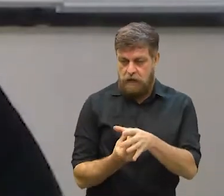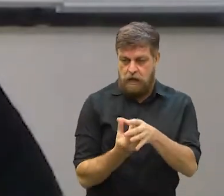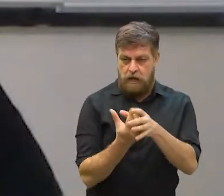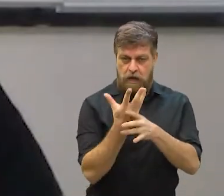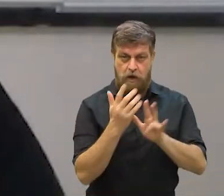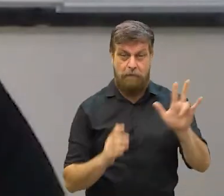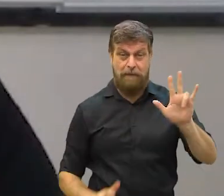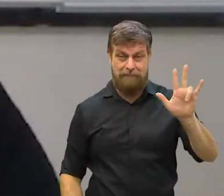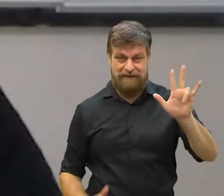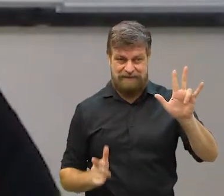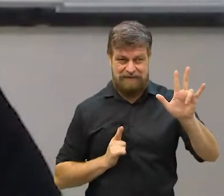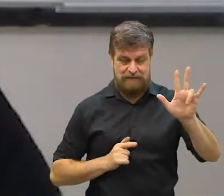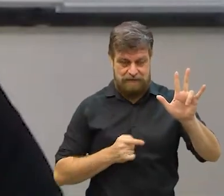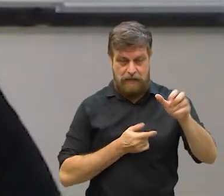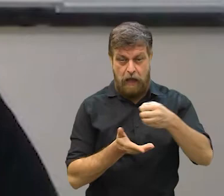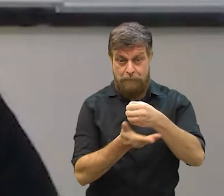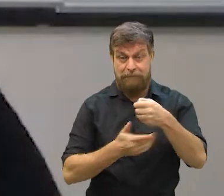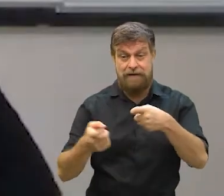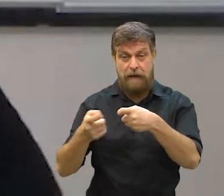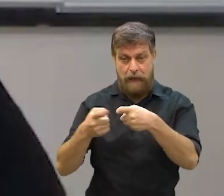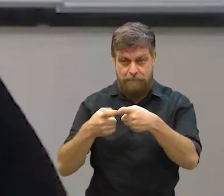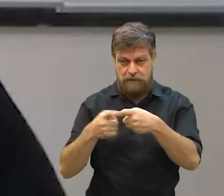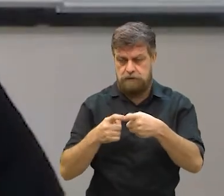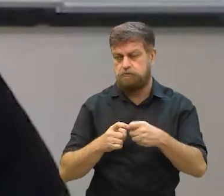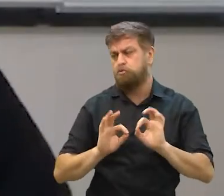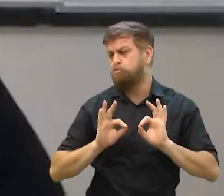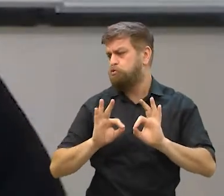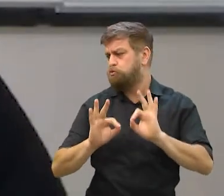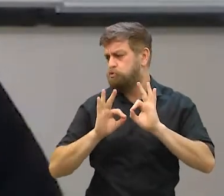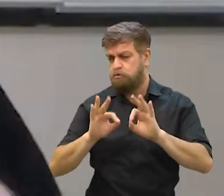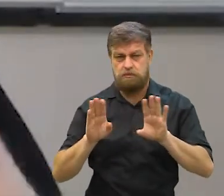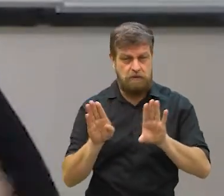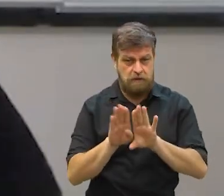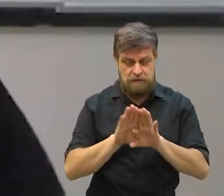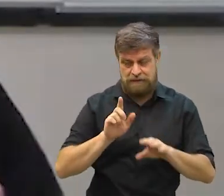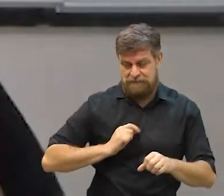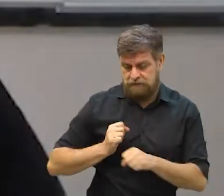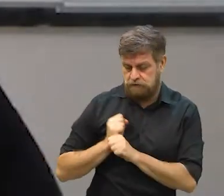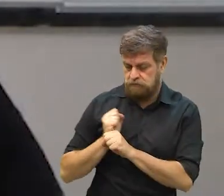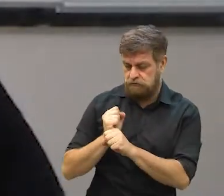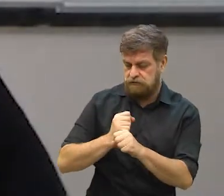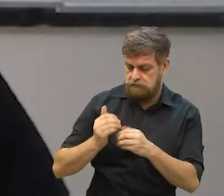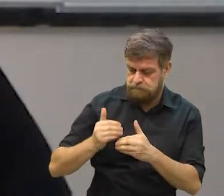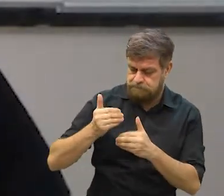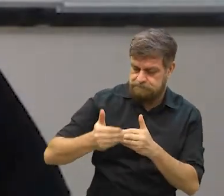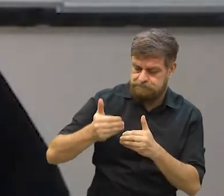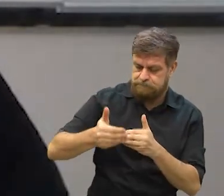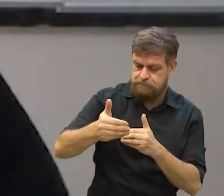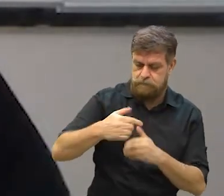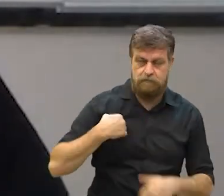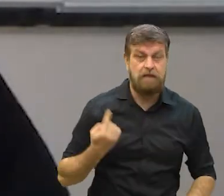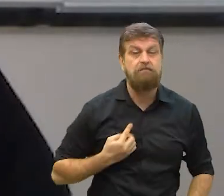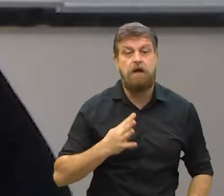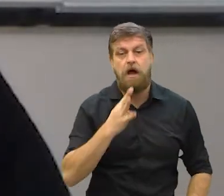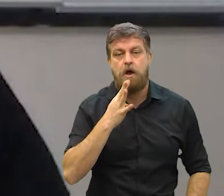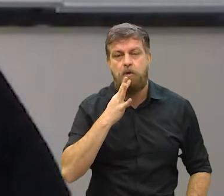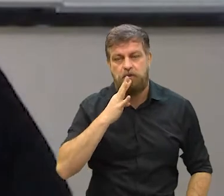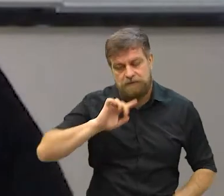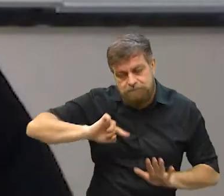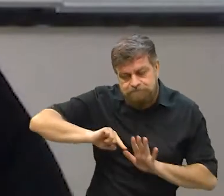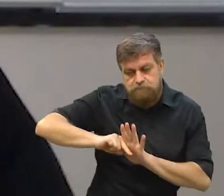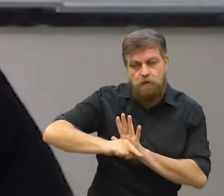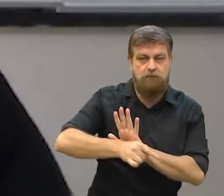tem um potencial medicinal muito grande e que nos próximos anos nós passaremos a